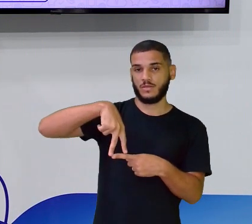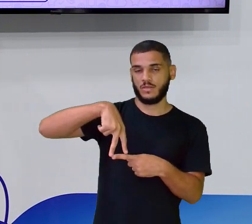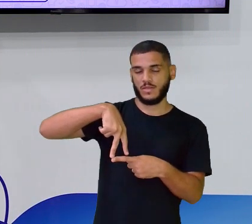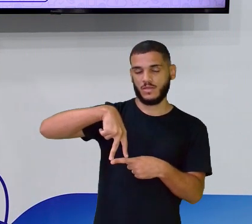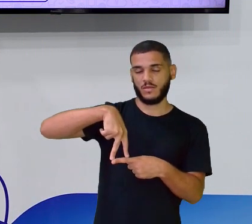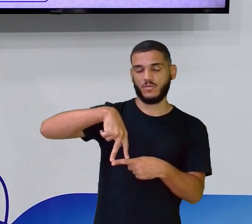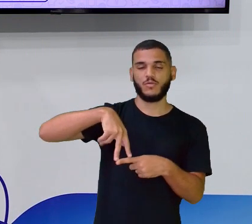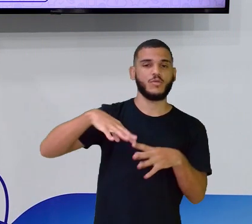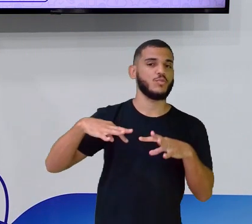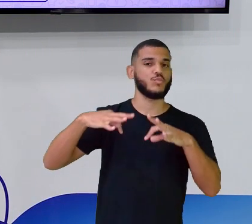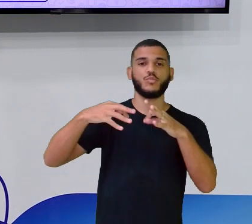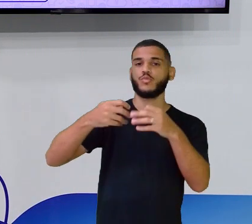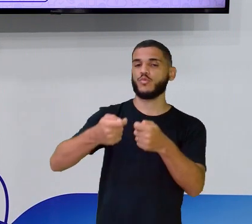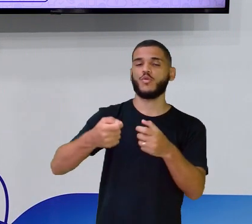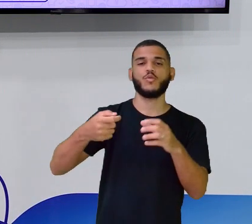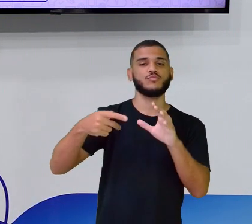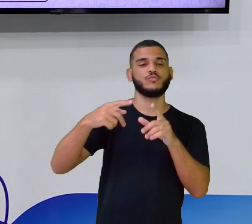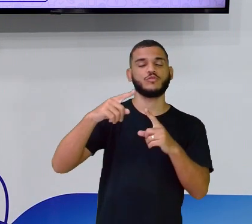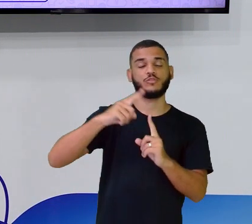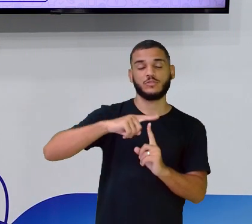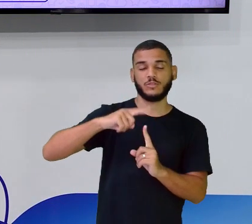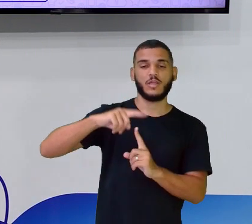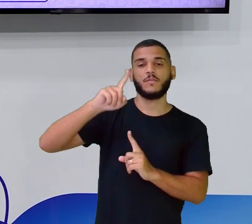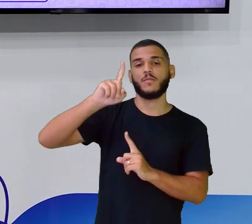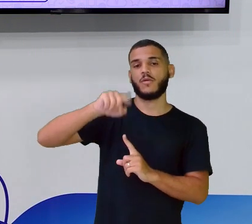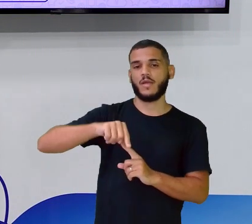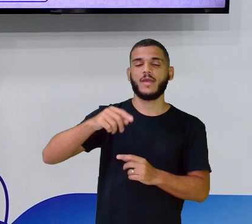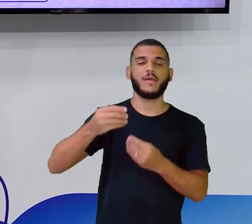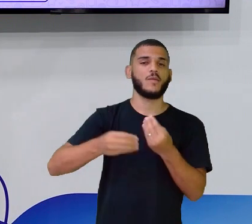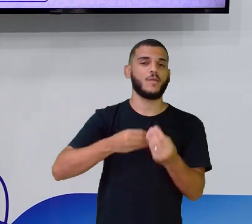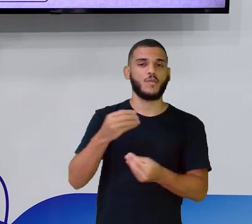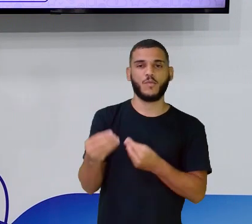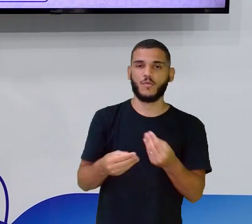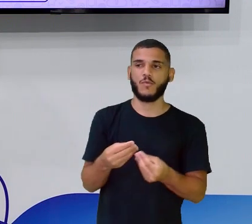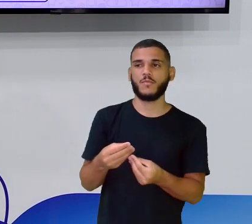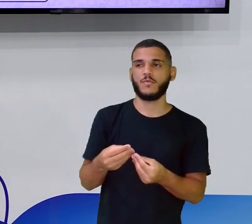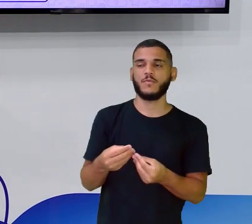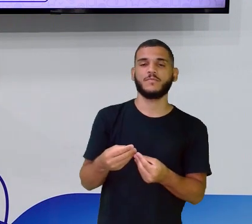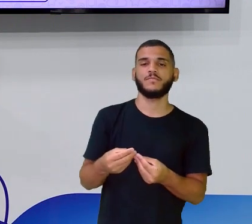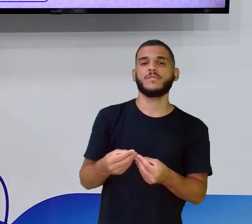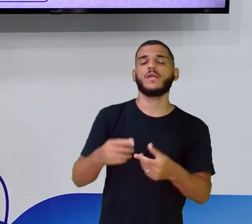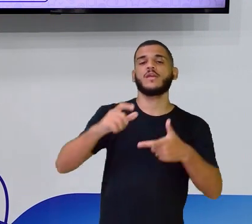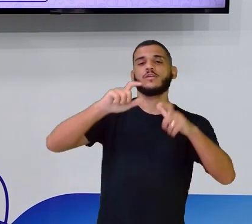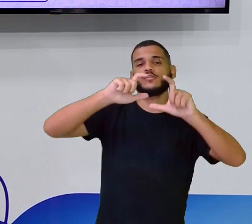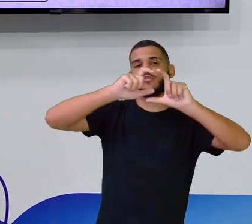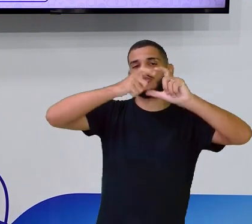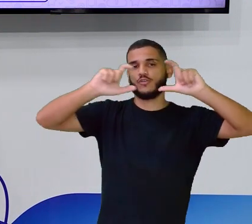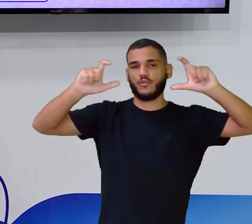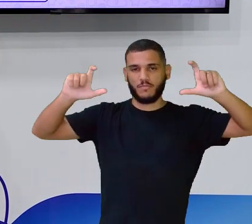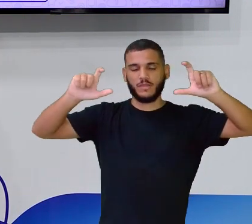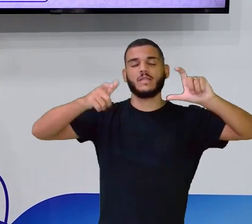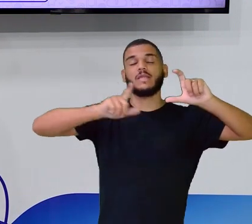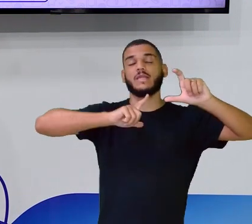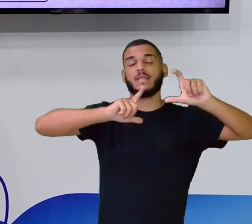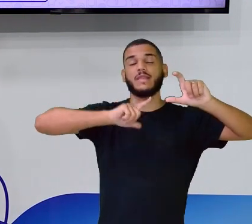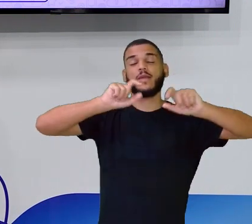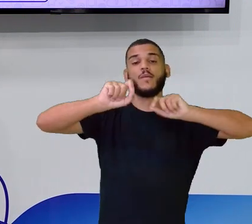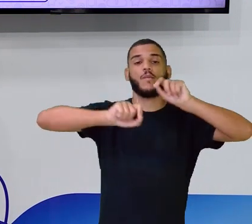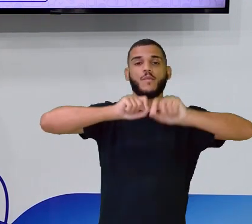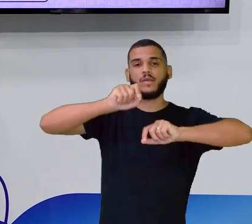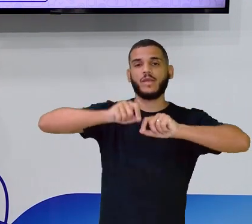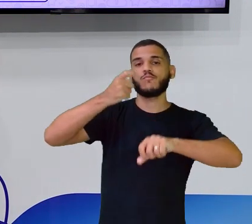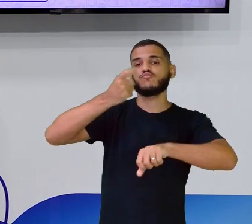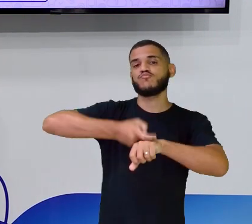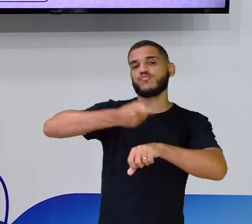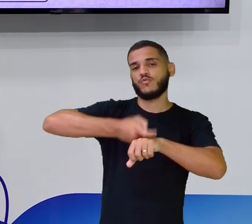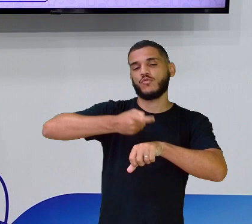os polígonos apresenta uma rigidez geométrica que os outros não têm. Isso é importante. Por isso que eu trouxe tudo isso aqui